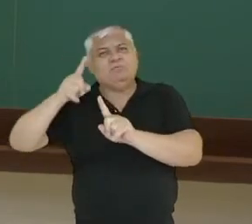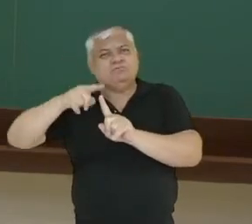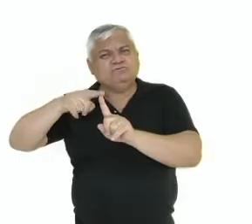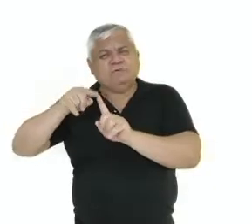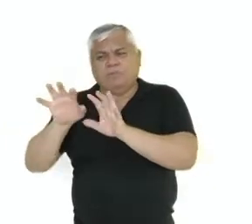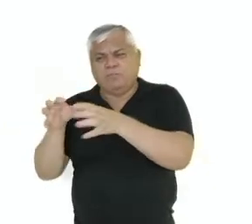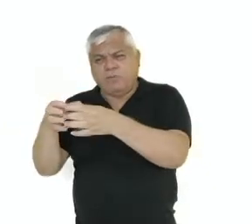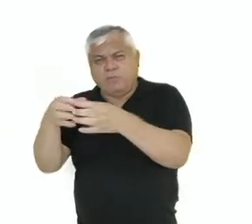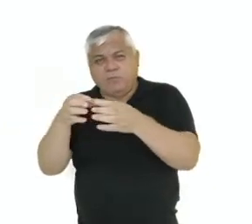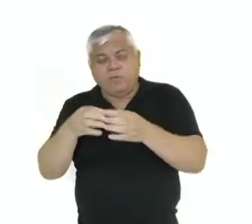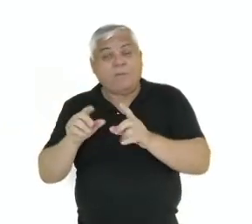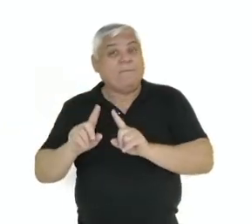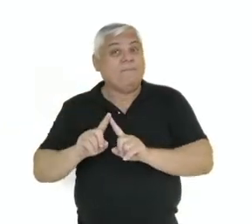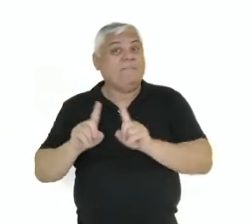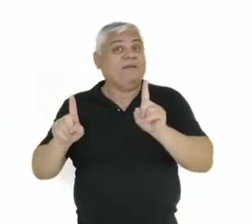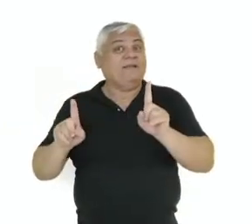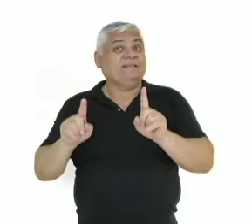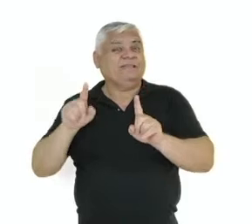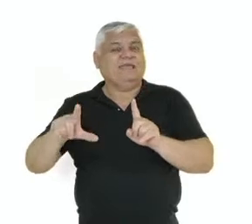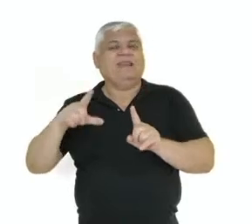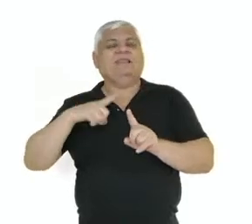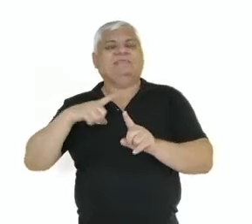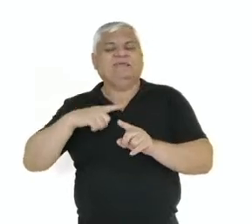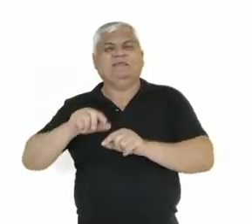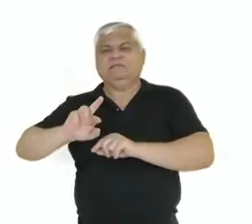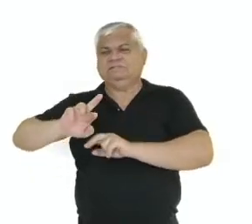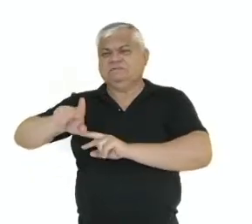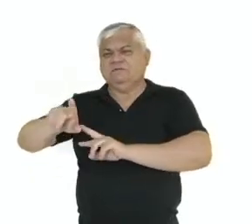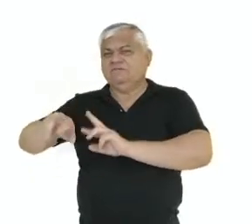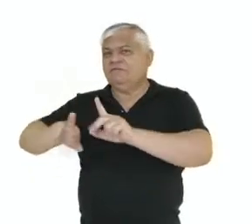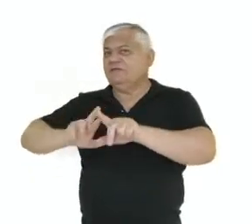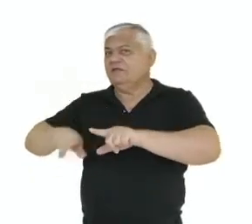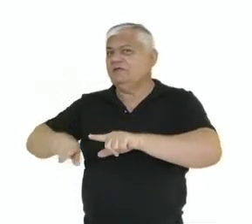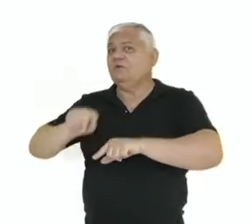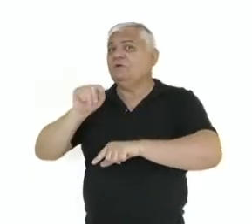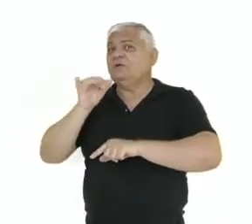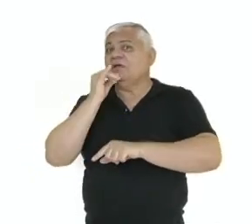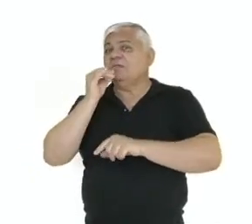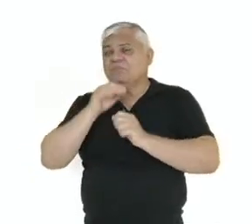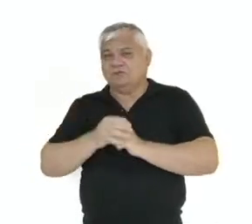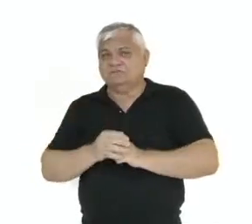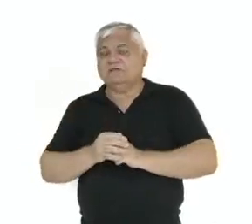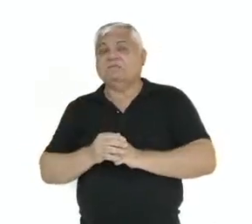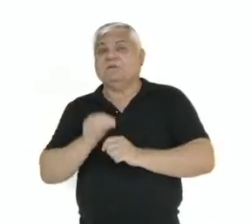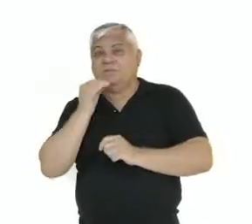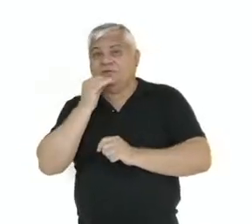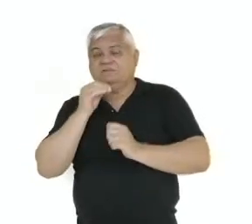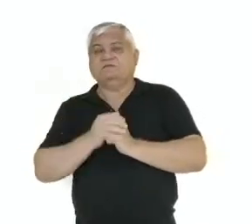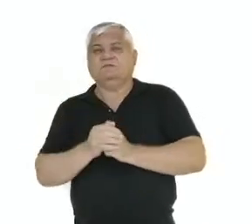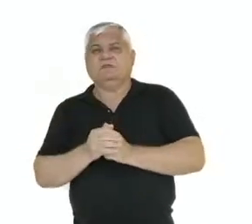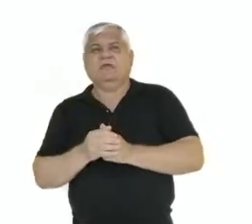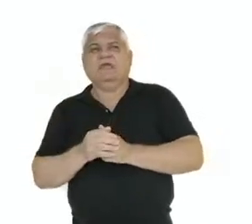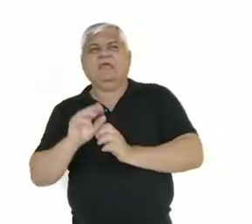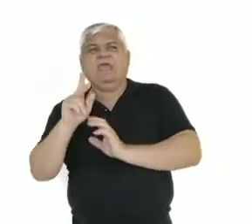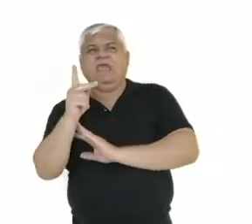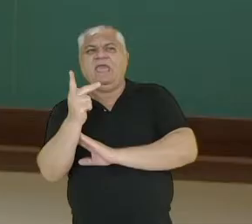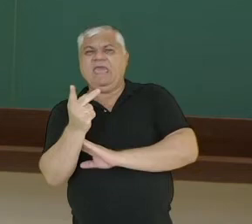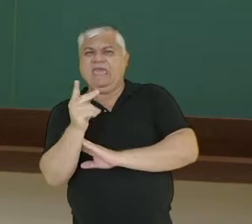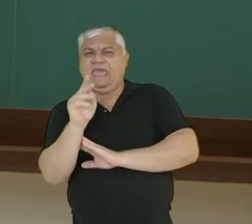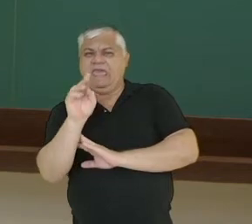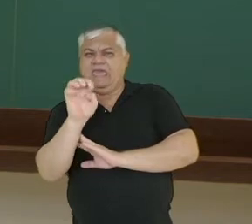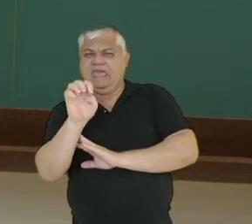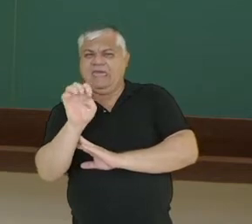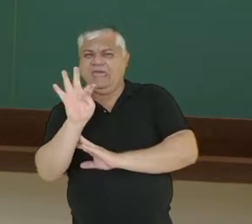cadeia, mas vai diferenciar na posição de um heteroátomo.